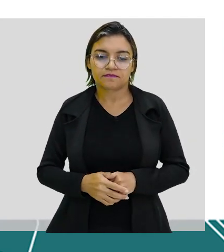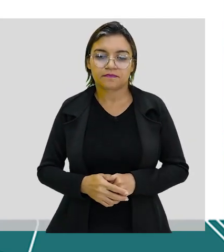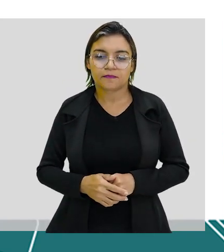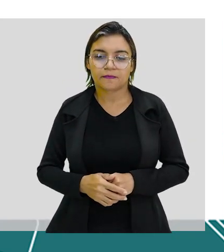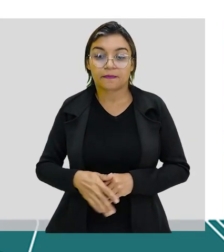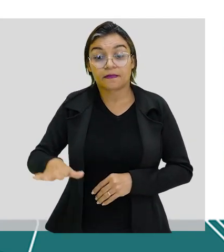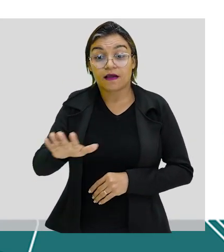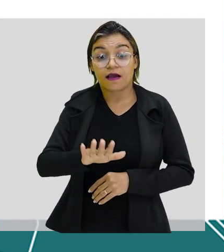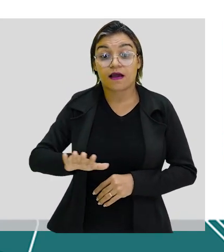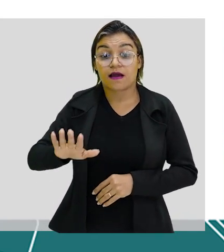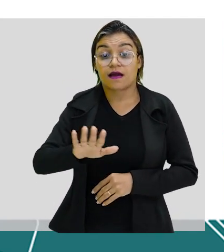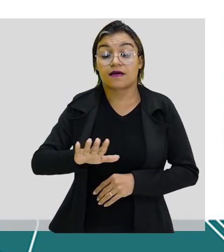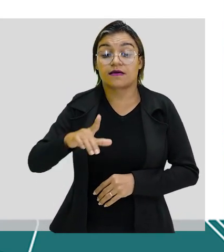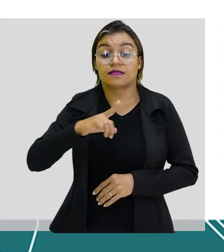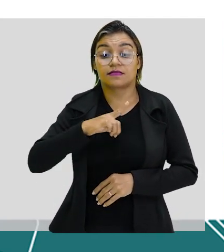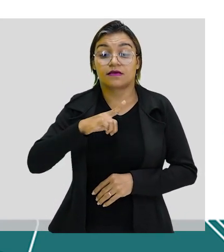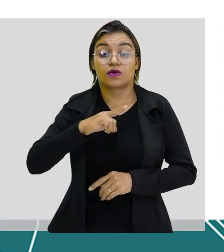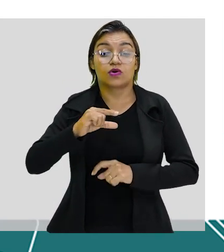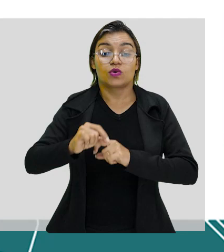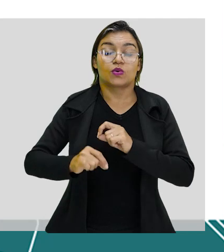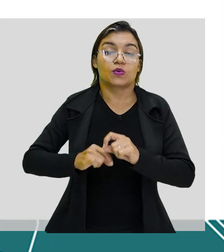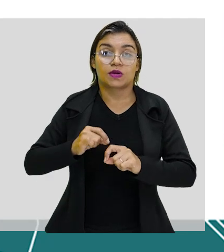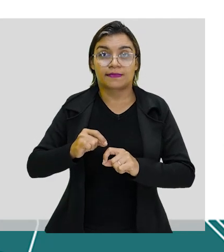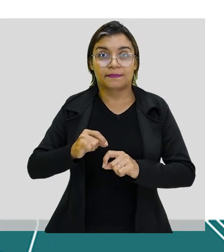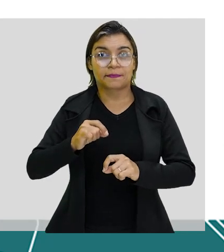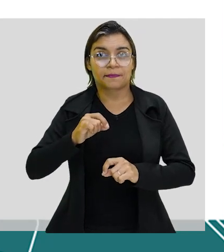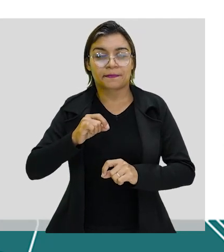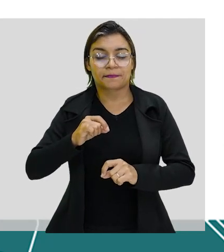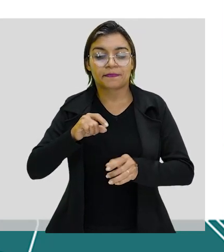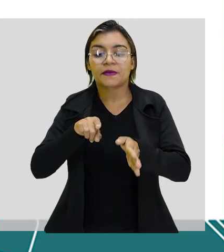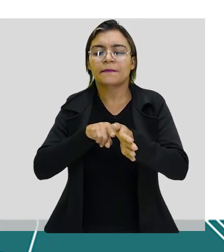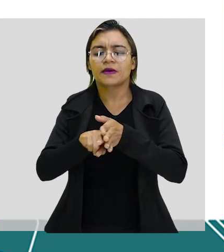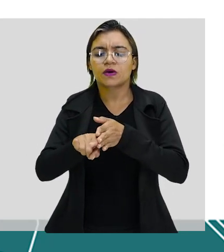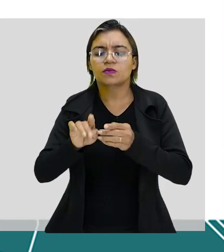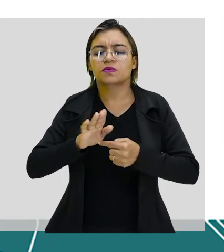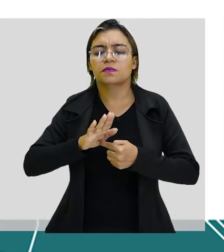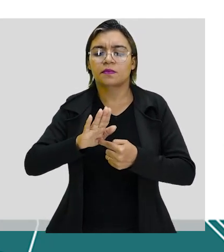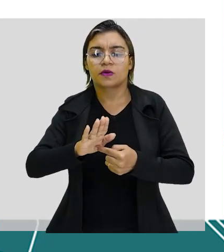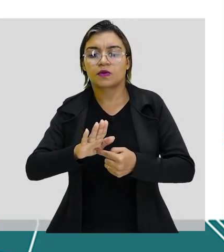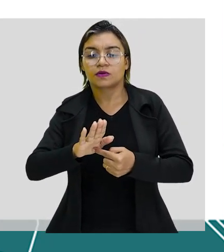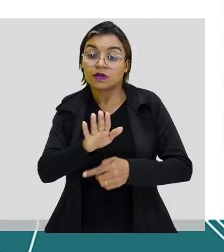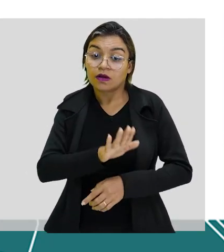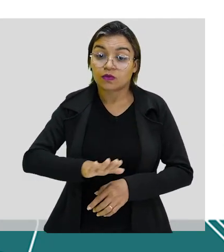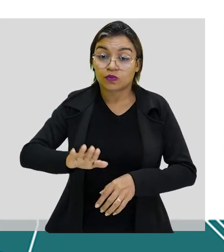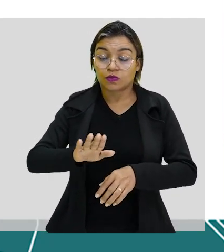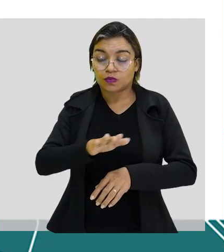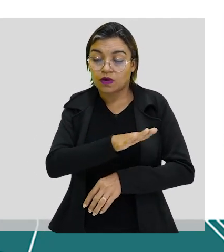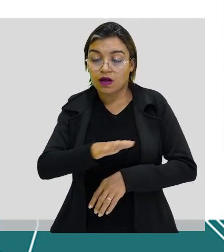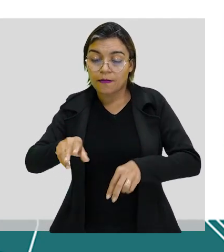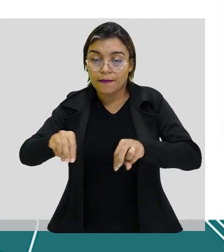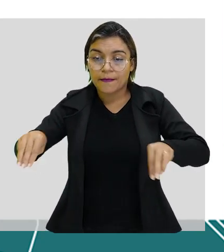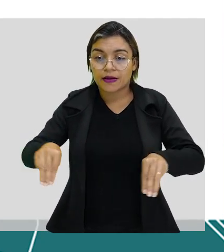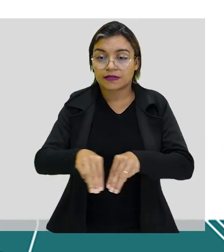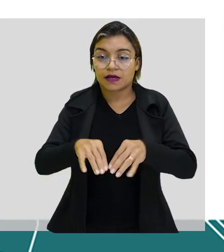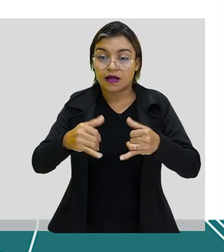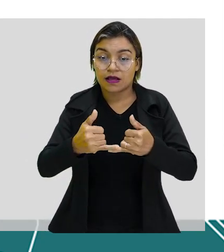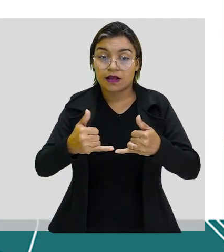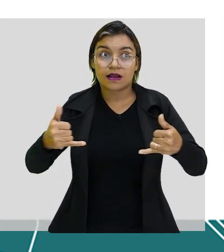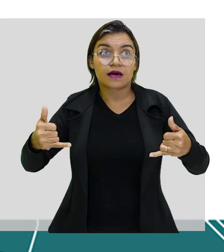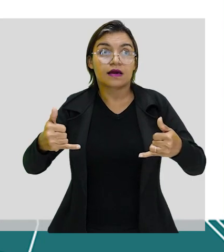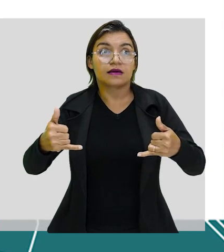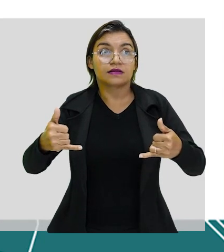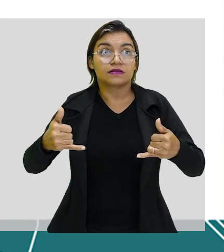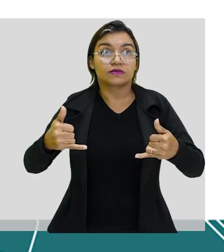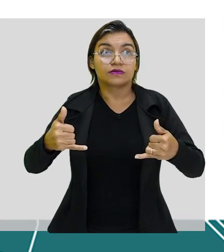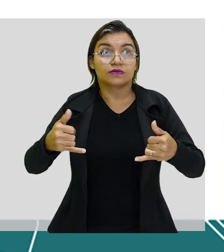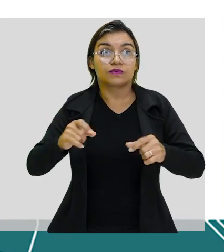deu. Ele diz lá na questão seguinte, que se encontra dentro do campo magnético uniforme com suas linhas de indução